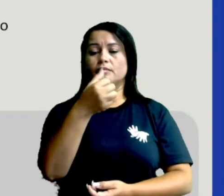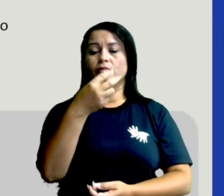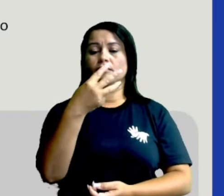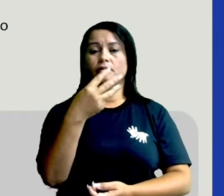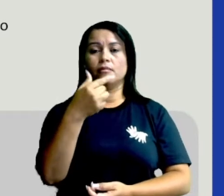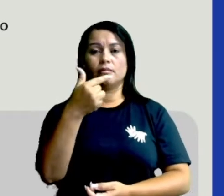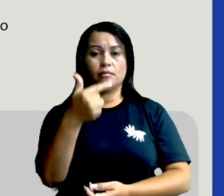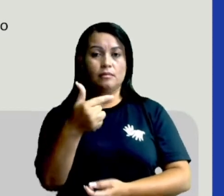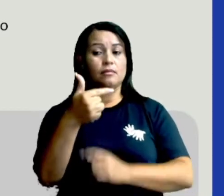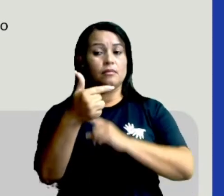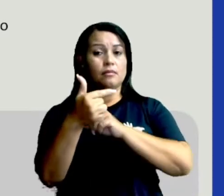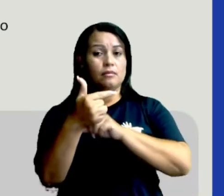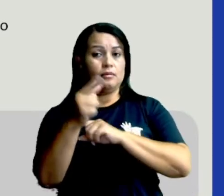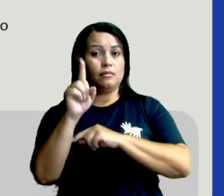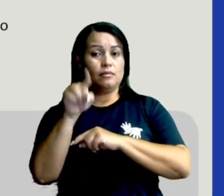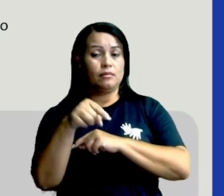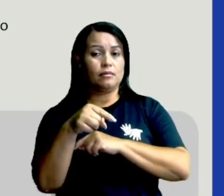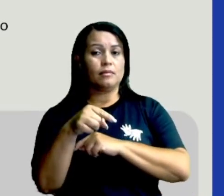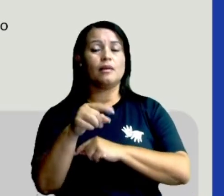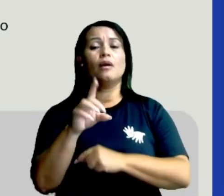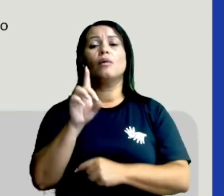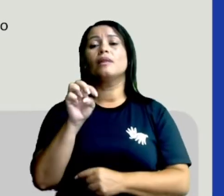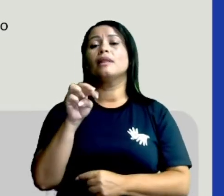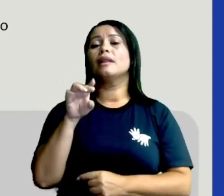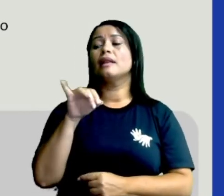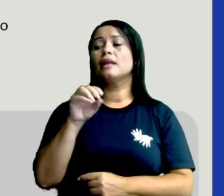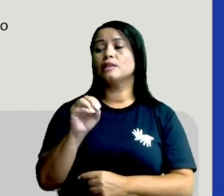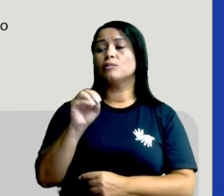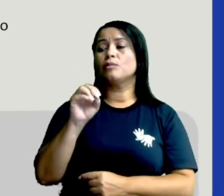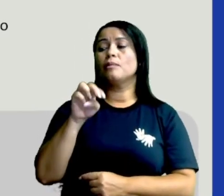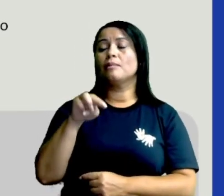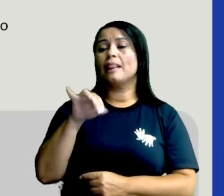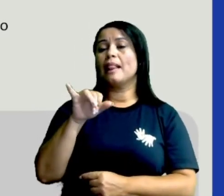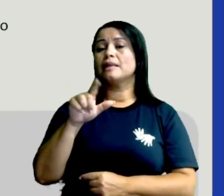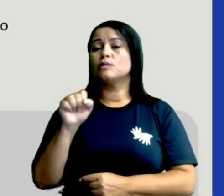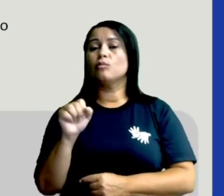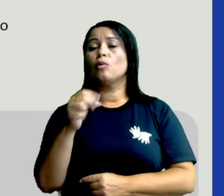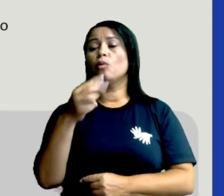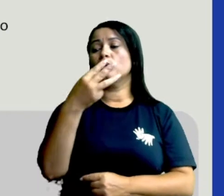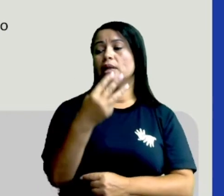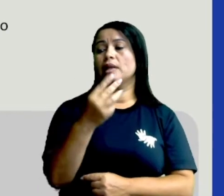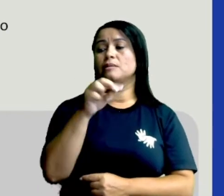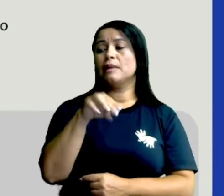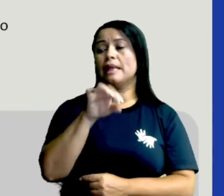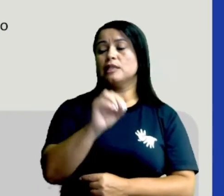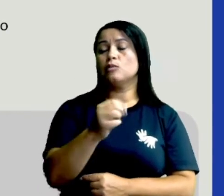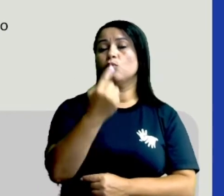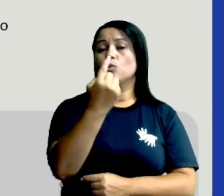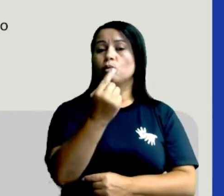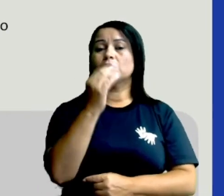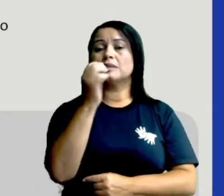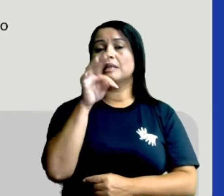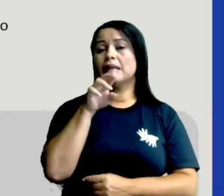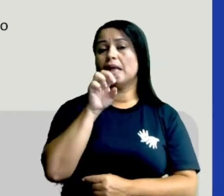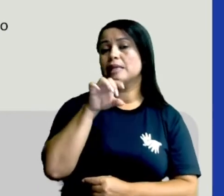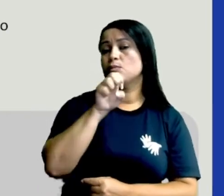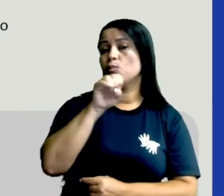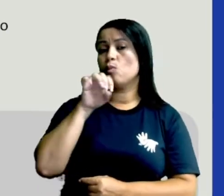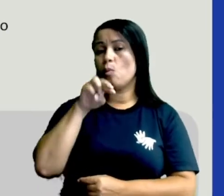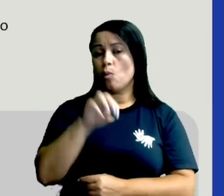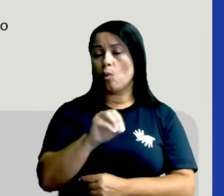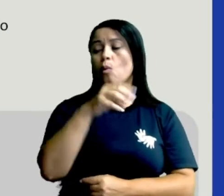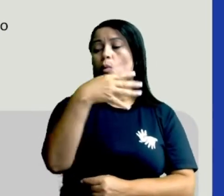3,4132. O 2 é o décimo de milésimo, o 3 milésimo, 1 centésimo, o